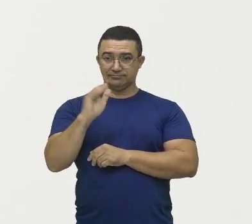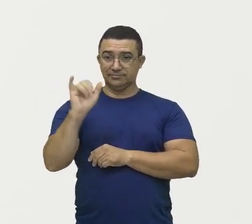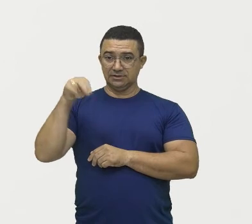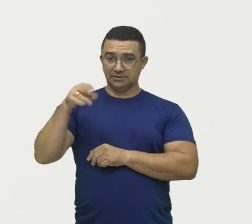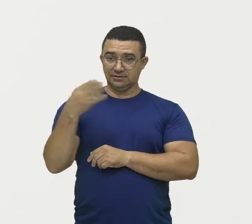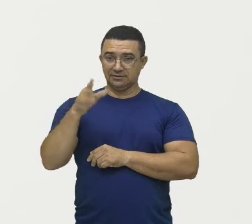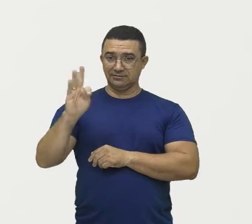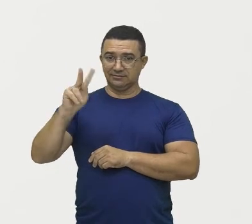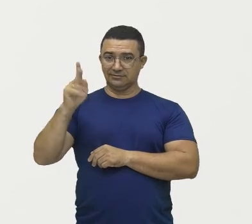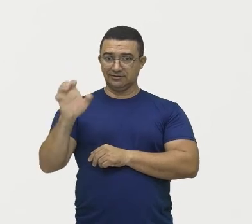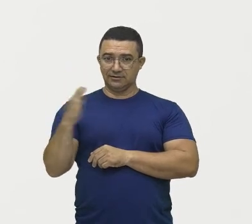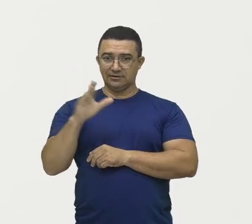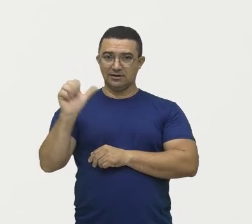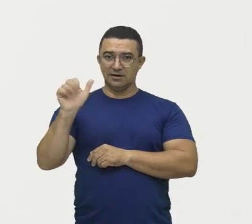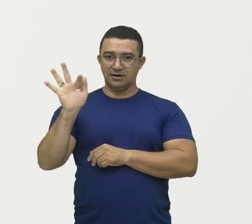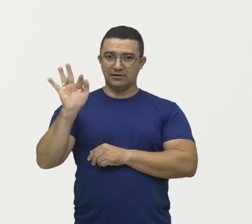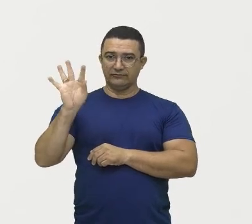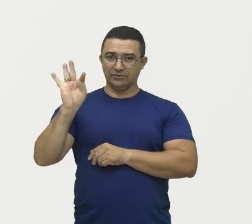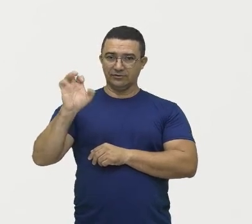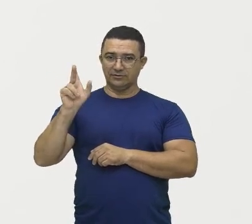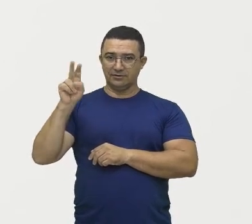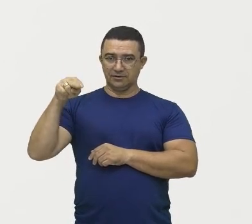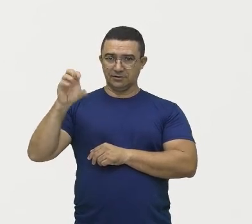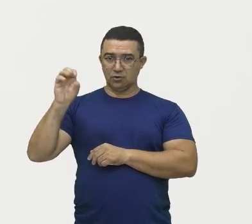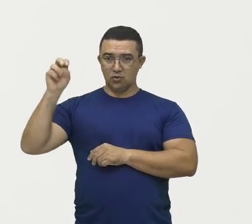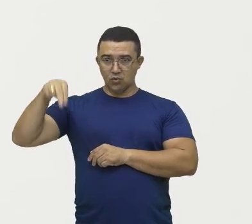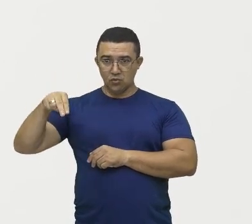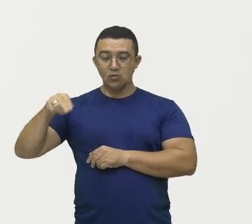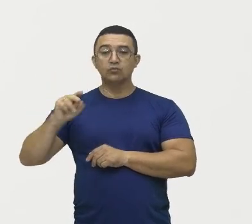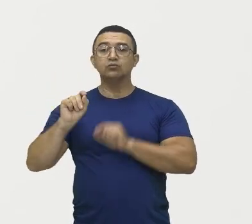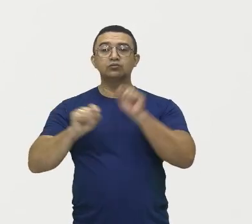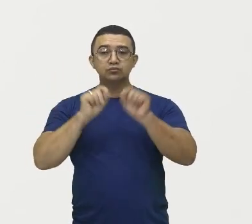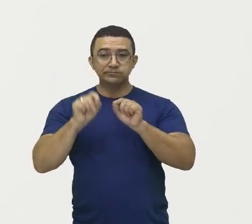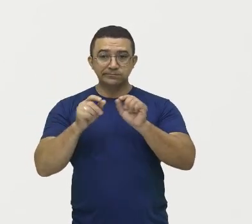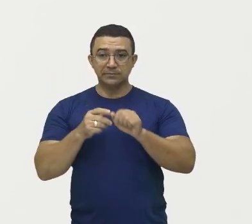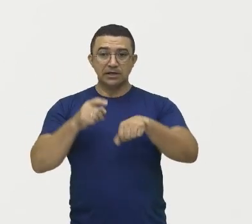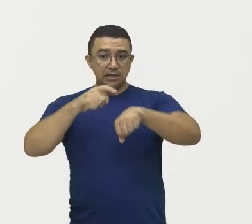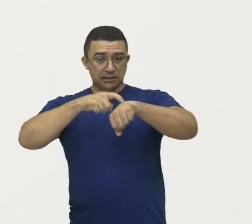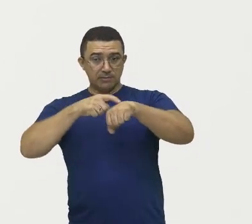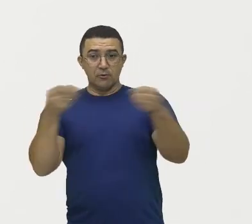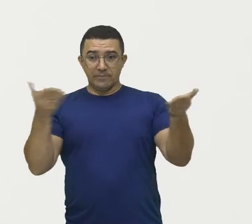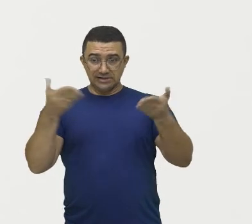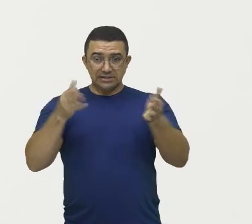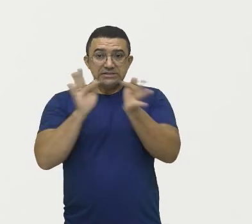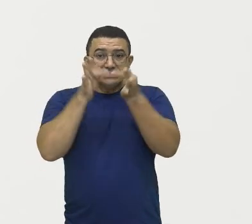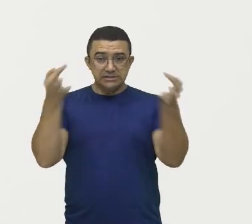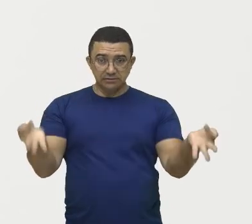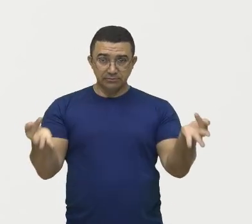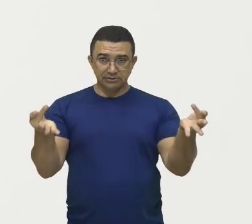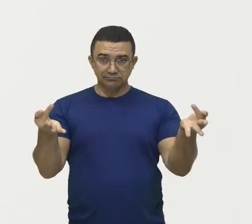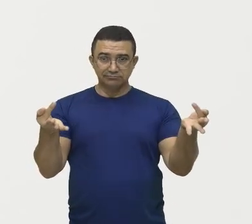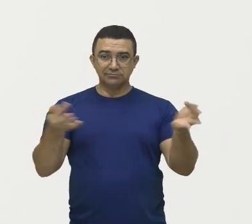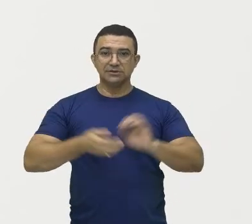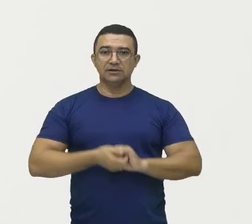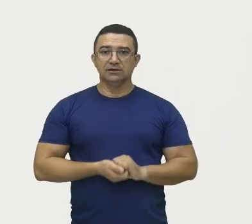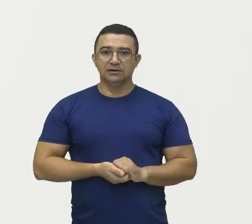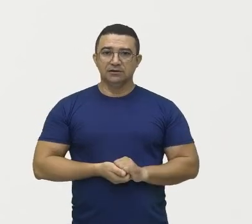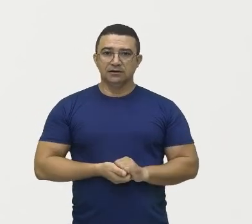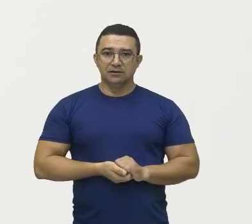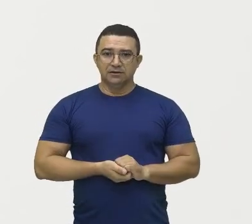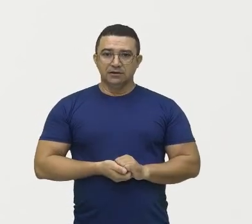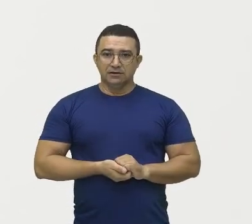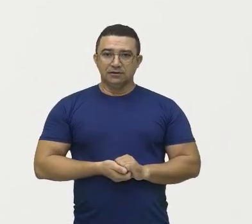nós precisamos, na forma negativa, claro, do simple present, precisamos usar a palavra que está na alternativa. Então, já vamos eliminando,